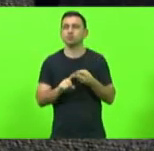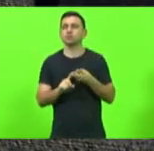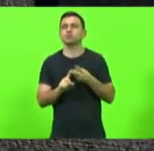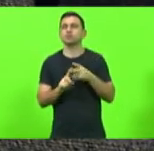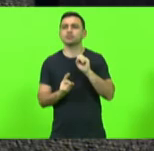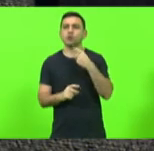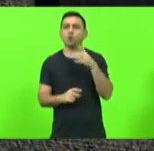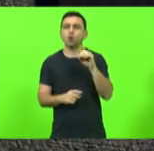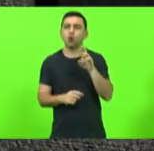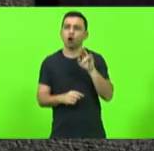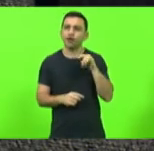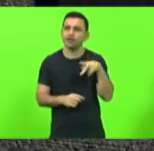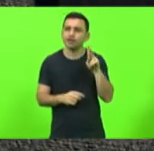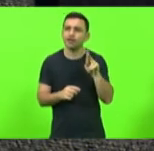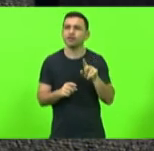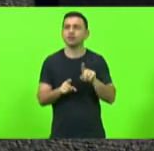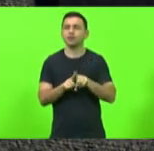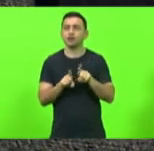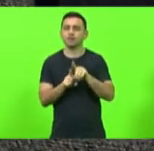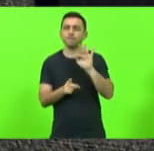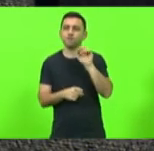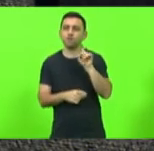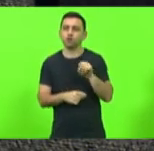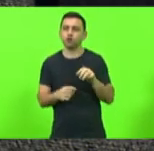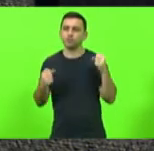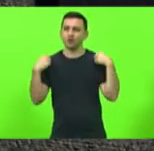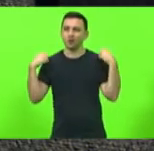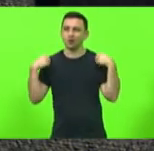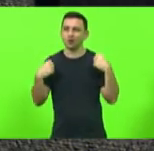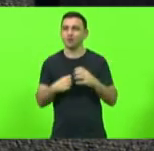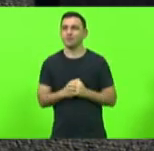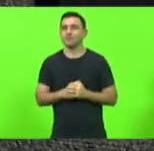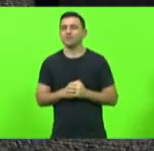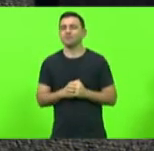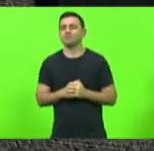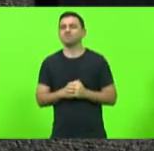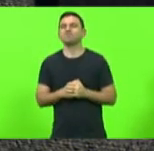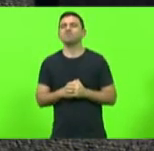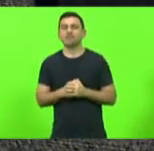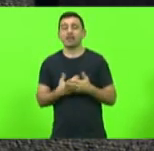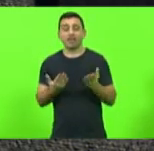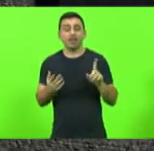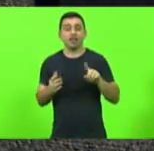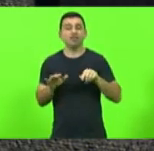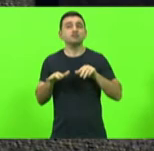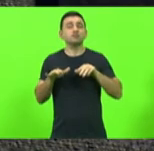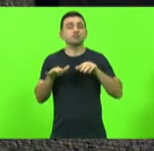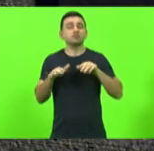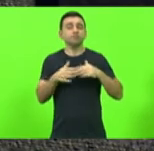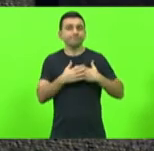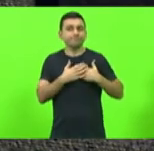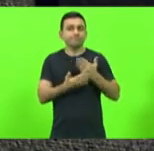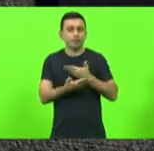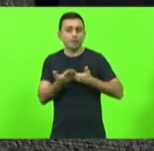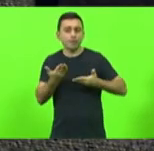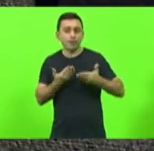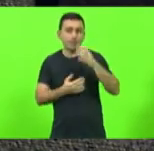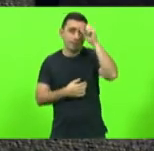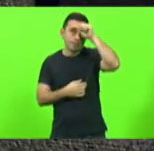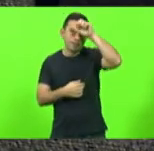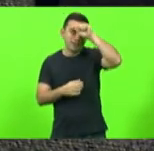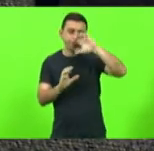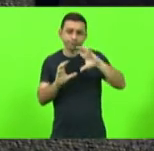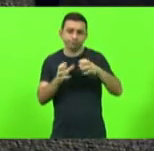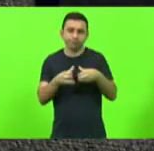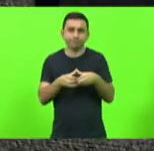Chapecó. Essa solidariedade em movimento, esse aprendizado coletivo, vem hoje ajudando